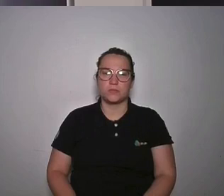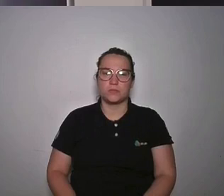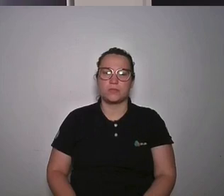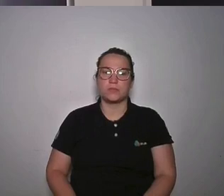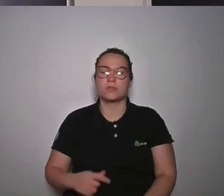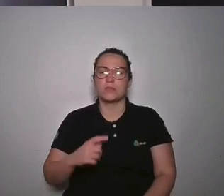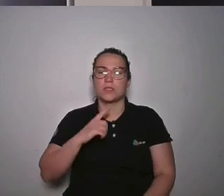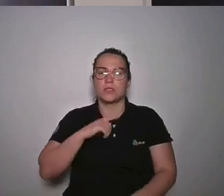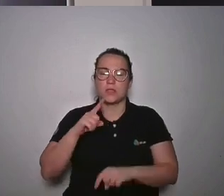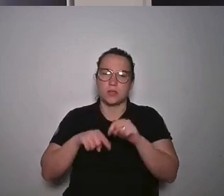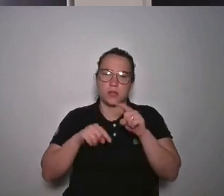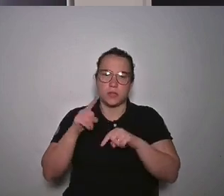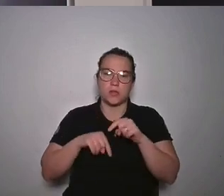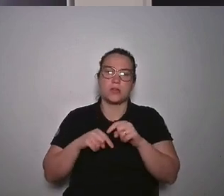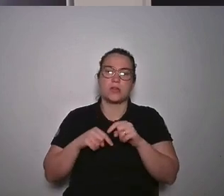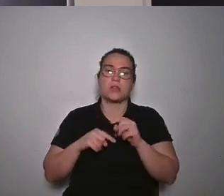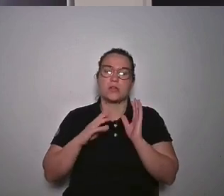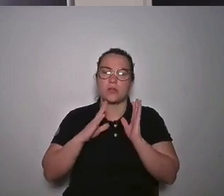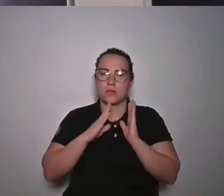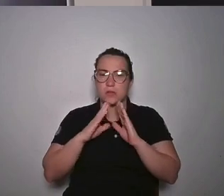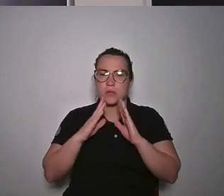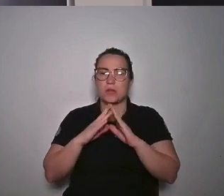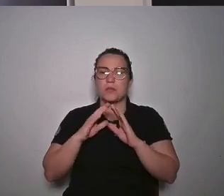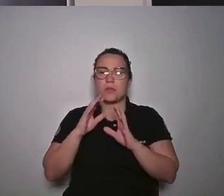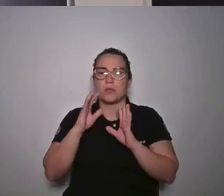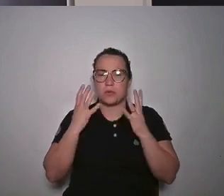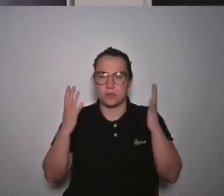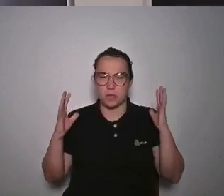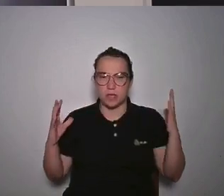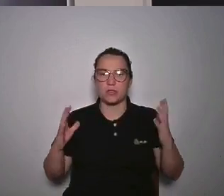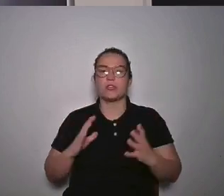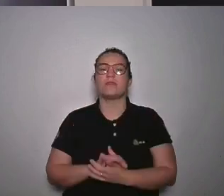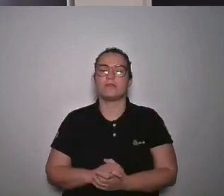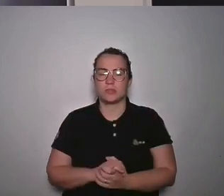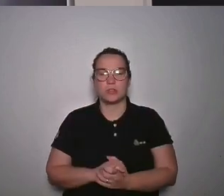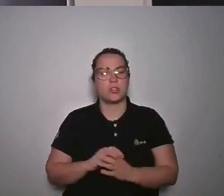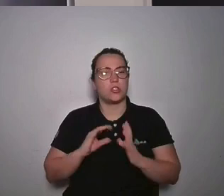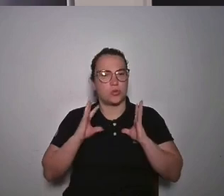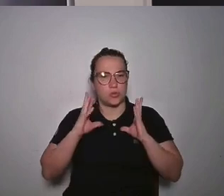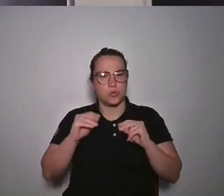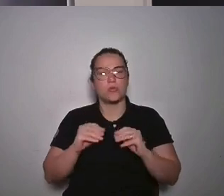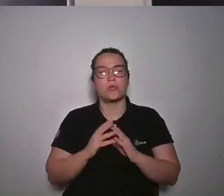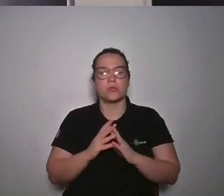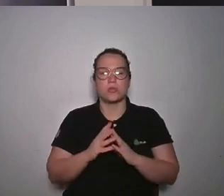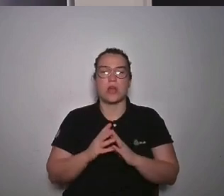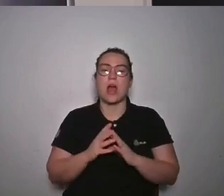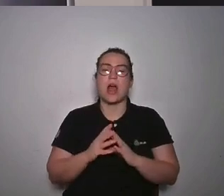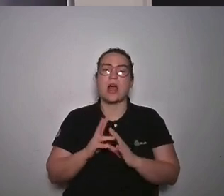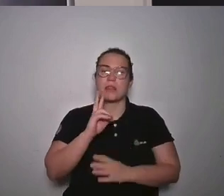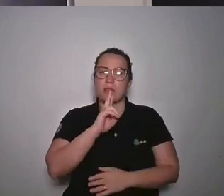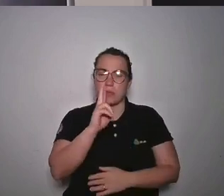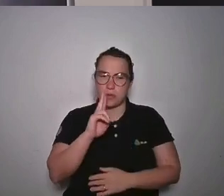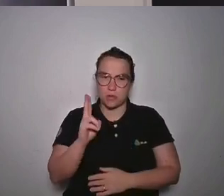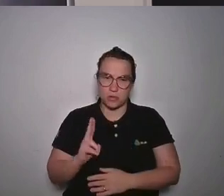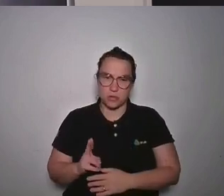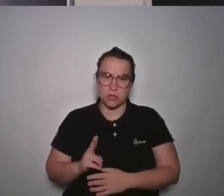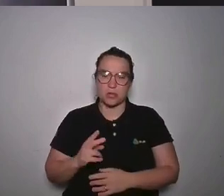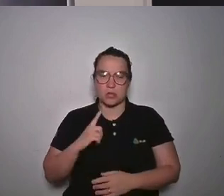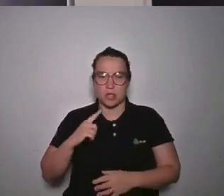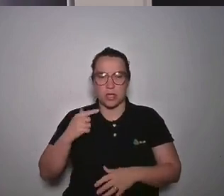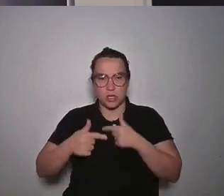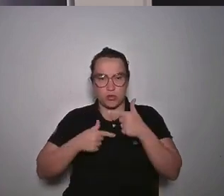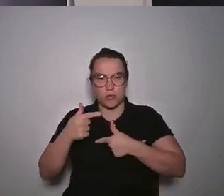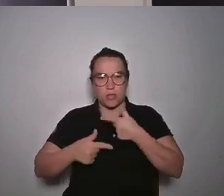de bens imobilizados para o meio ambiente. Então, ali estão os códigos. A denominação, nós temos as atividades.